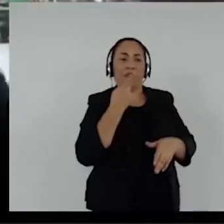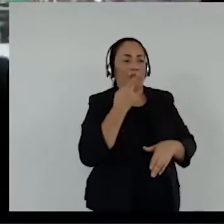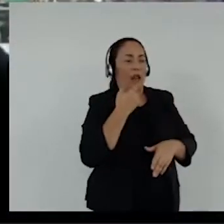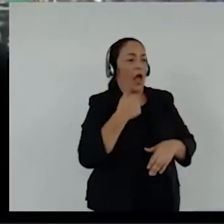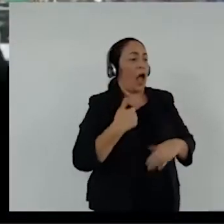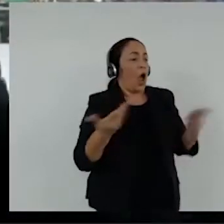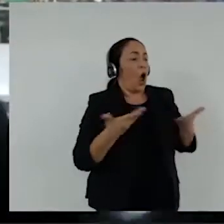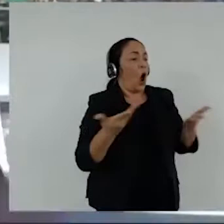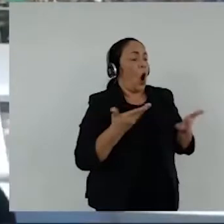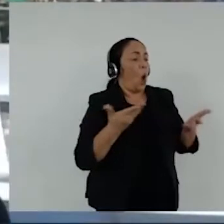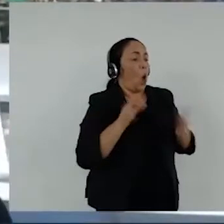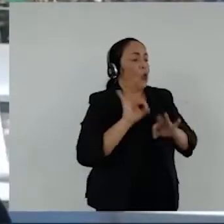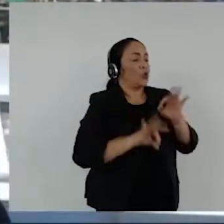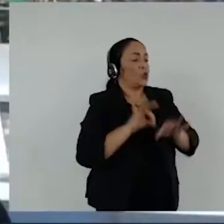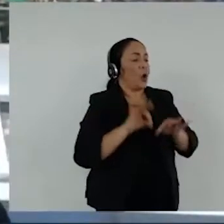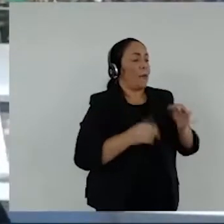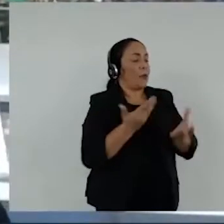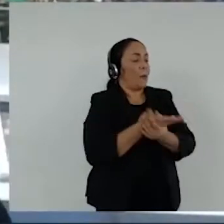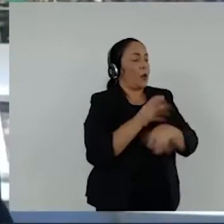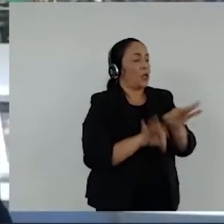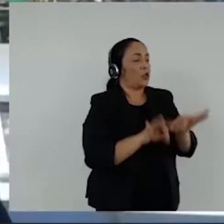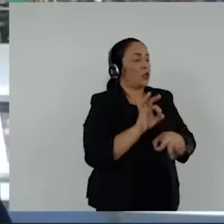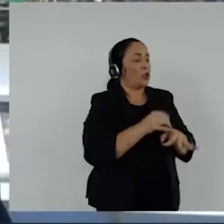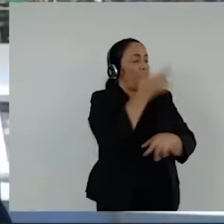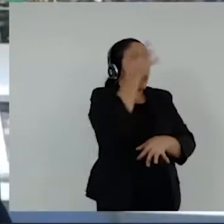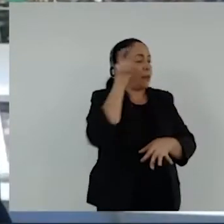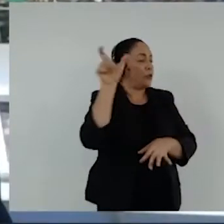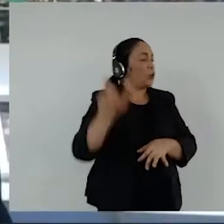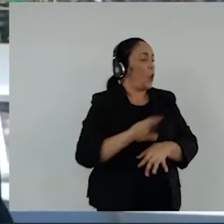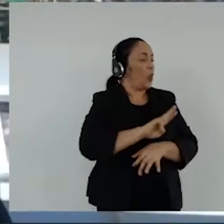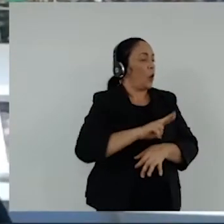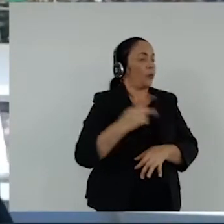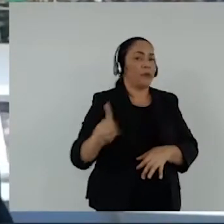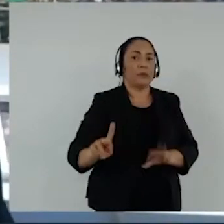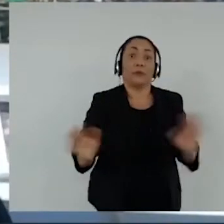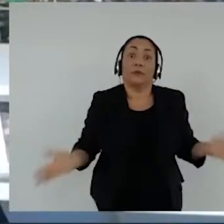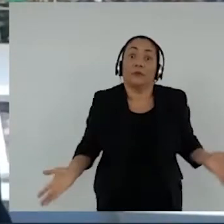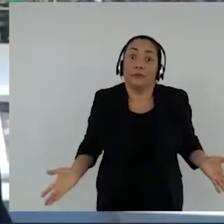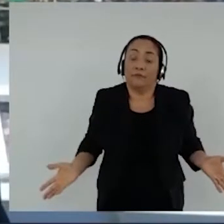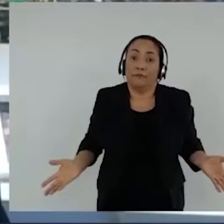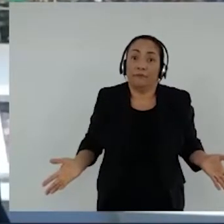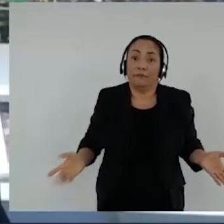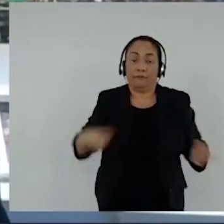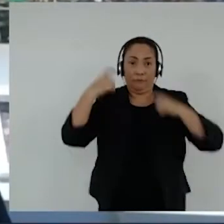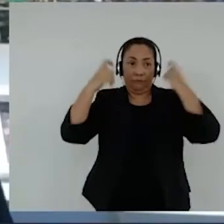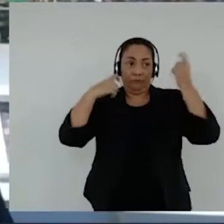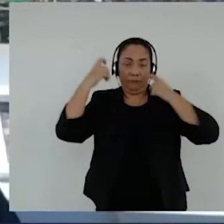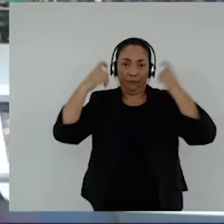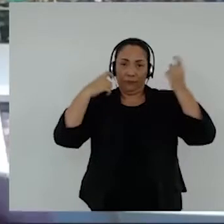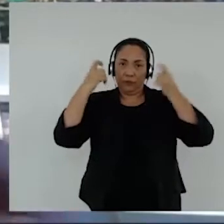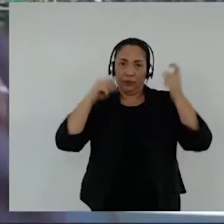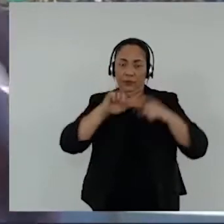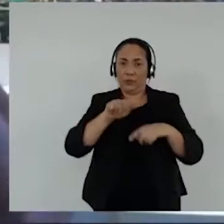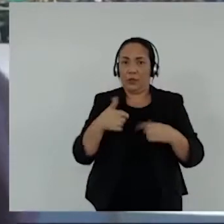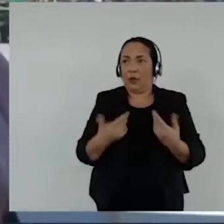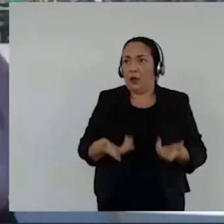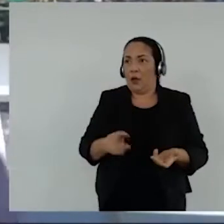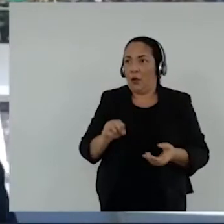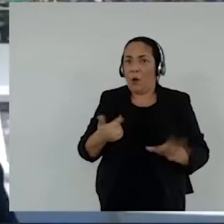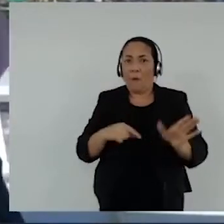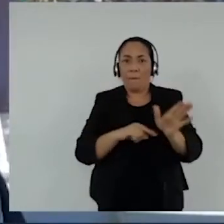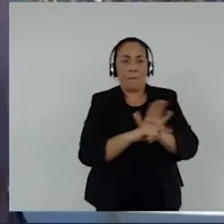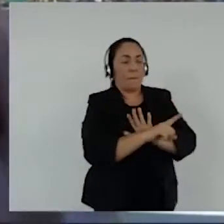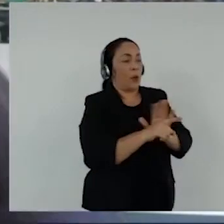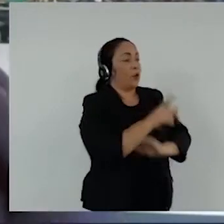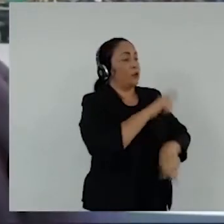poxa, hoje é o julgamento de fulano? Então, assim, olha, a minha preocupação não se apega a questões de forma. Você poderia perguntar, em que